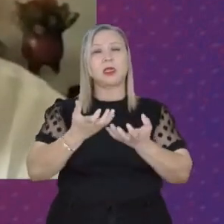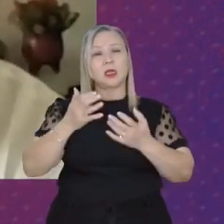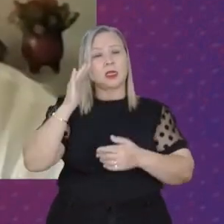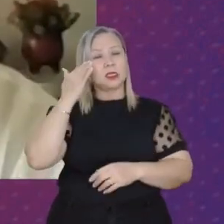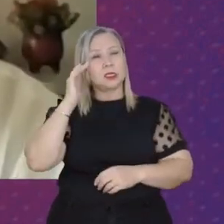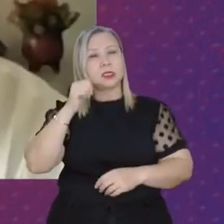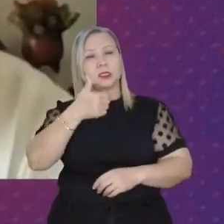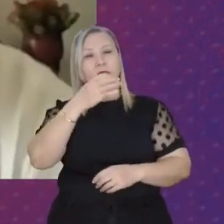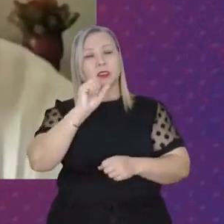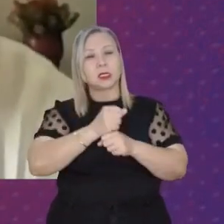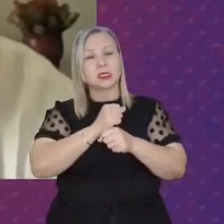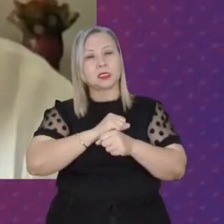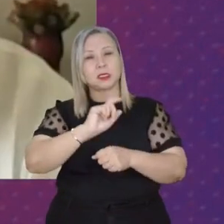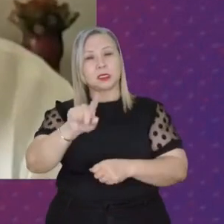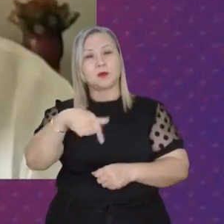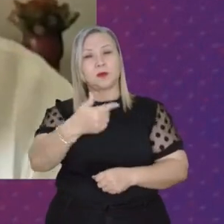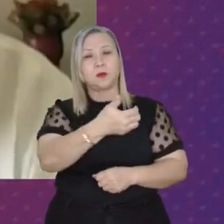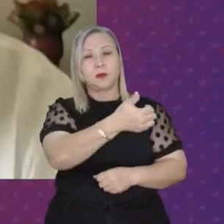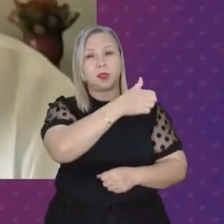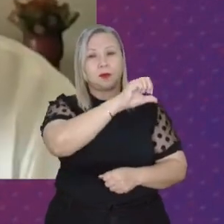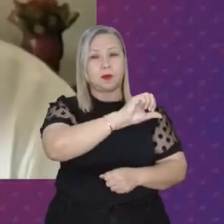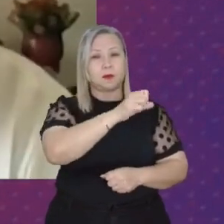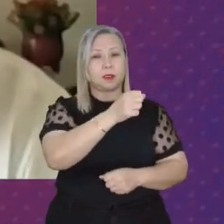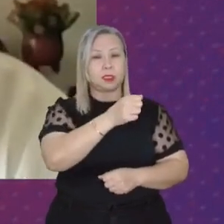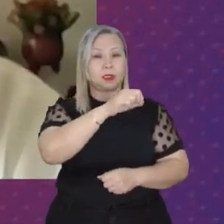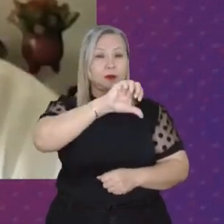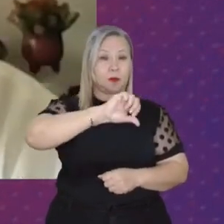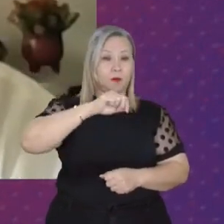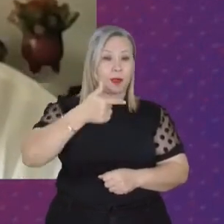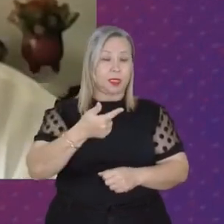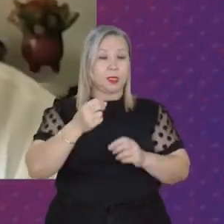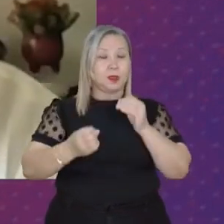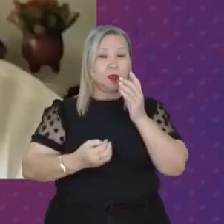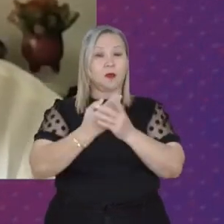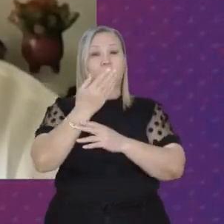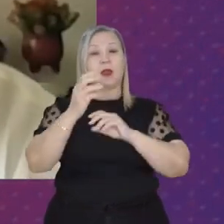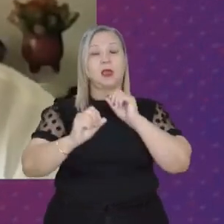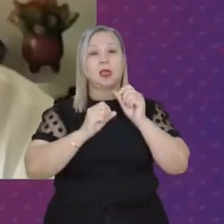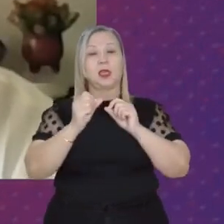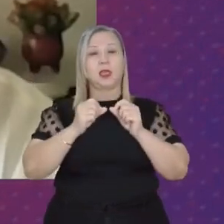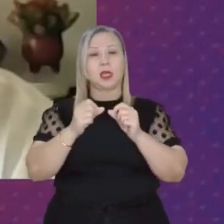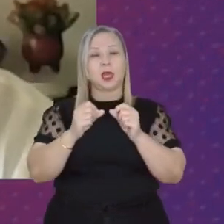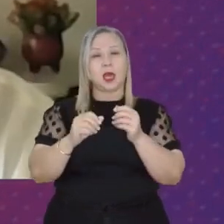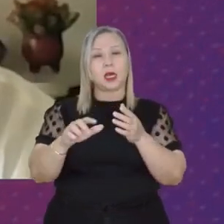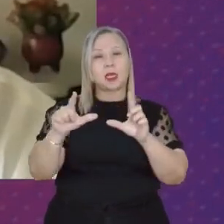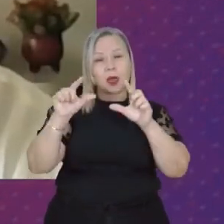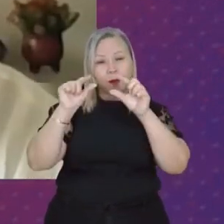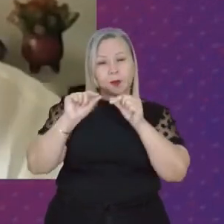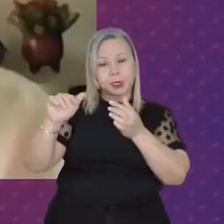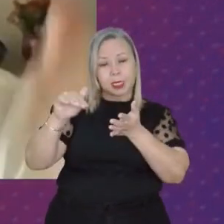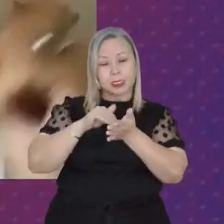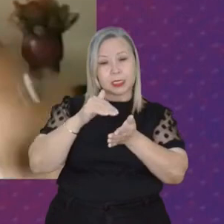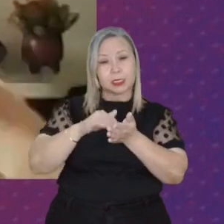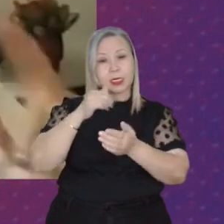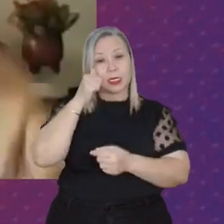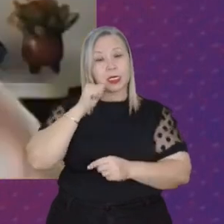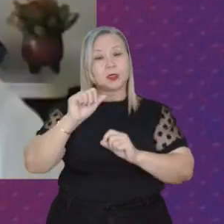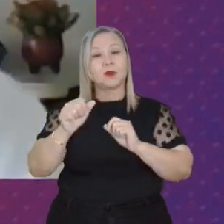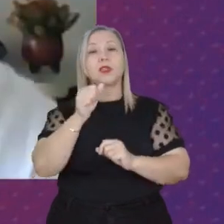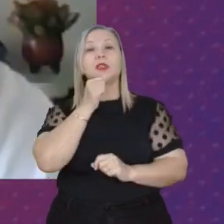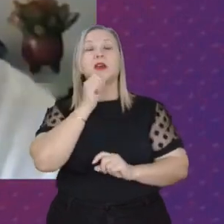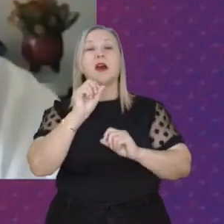anos depois, em 1992, é criada a Subsecretaria das Mulheres,